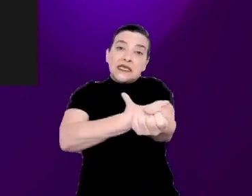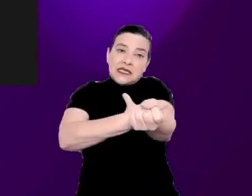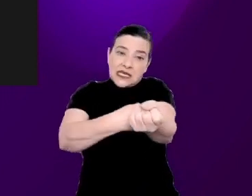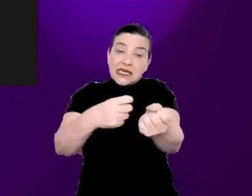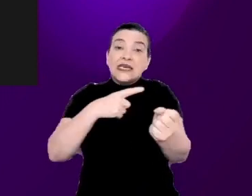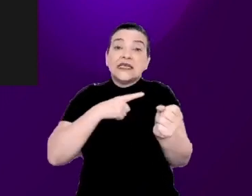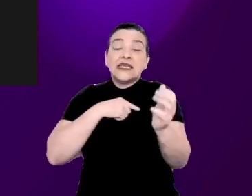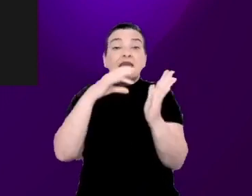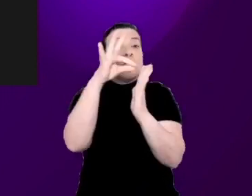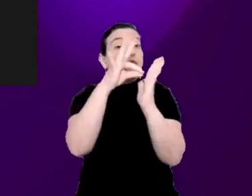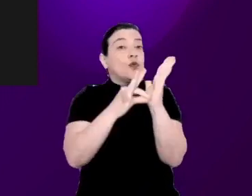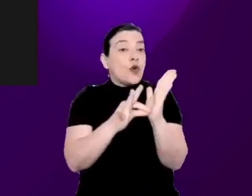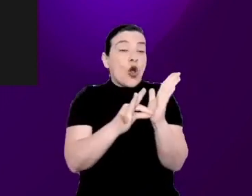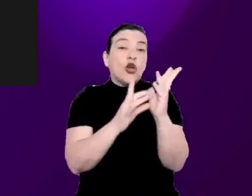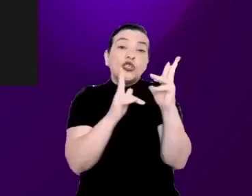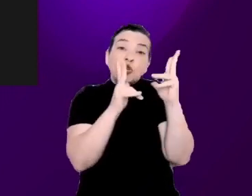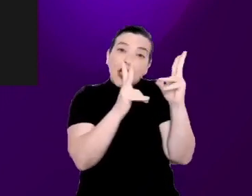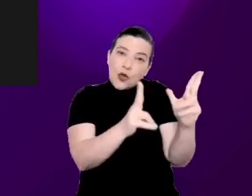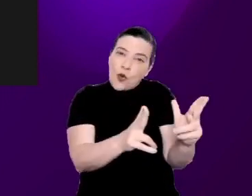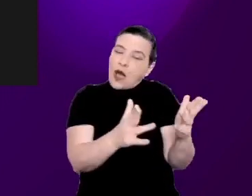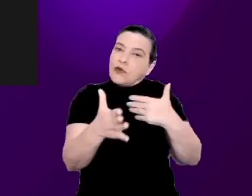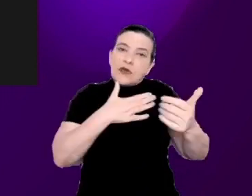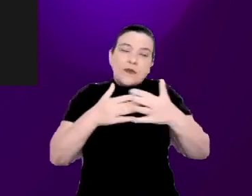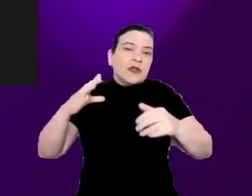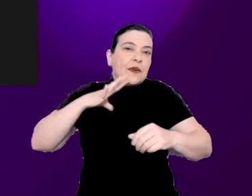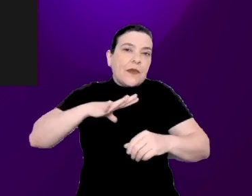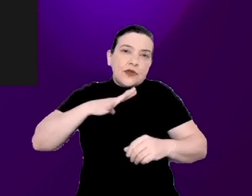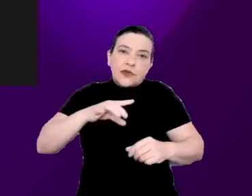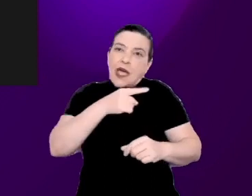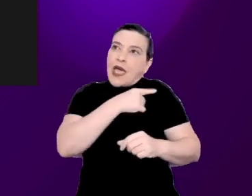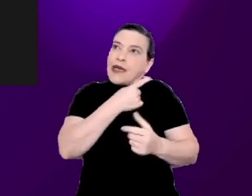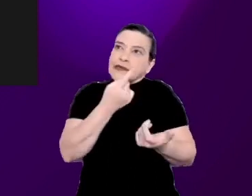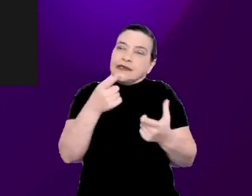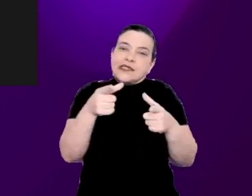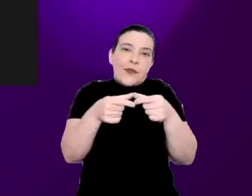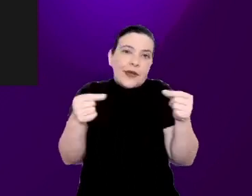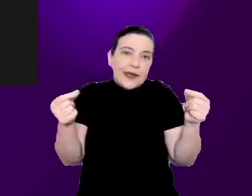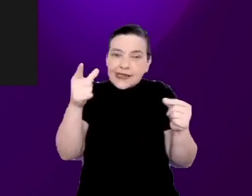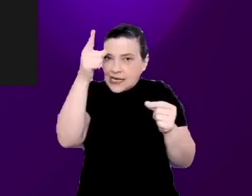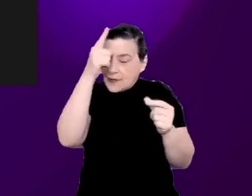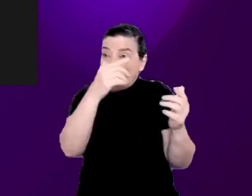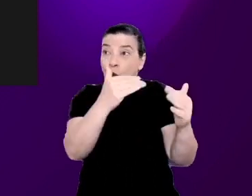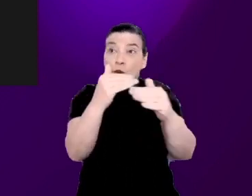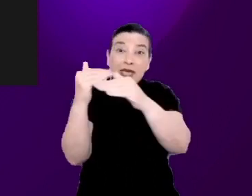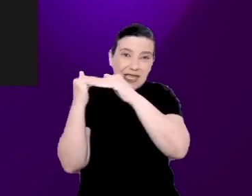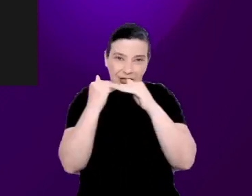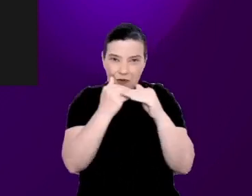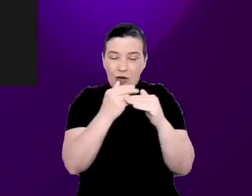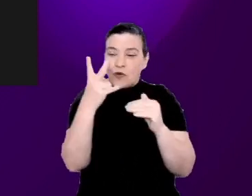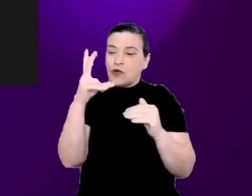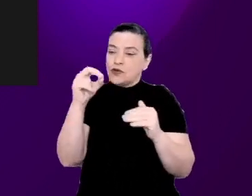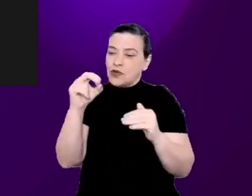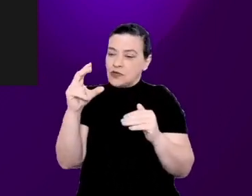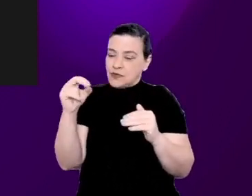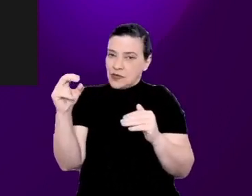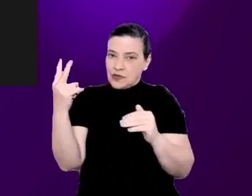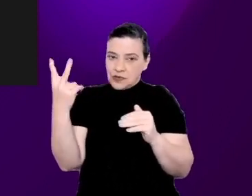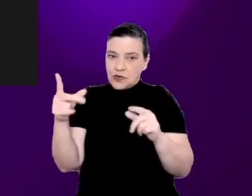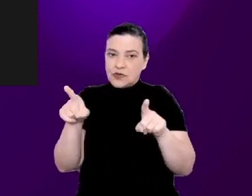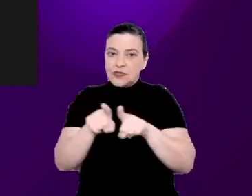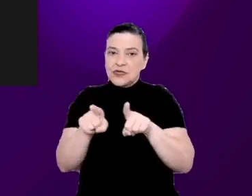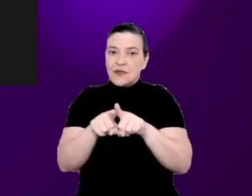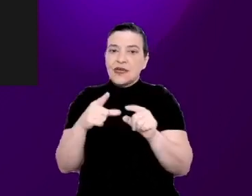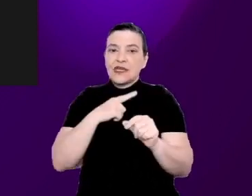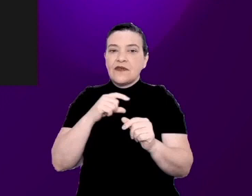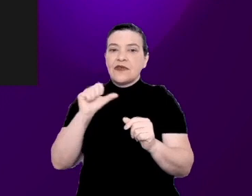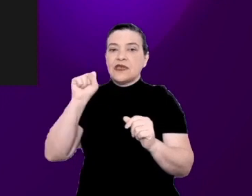o mesmo se for um sistema em português, em japonês ou em alemão. Por fim, a gente teve, em 2002, o SNOMED-CT, né,